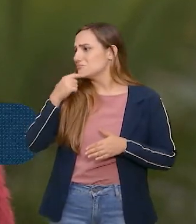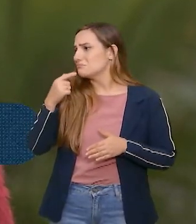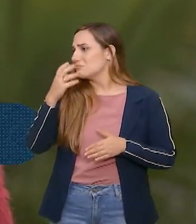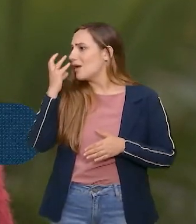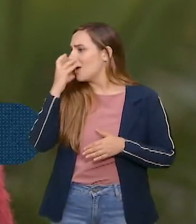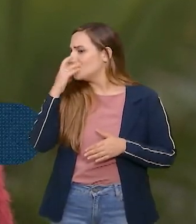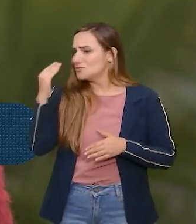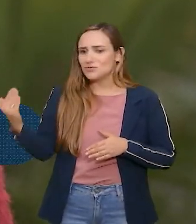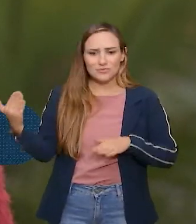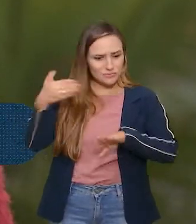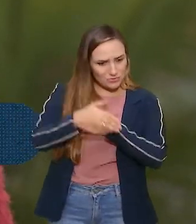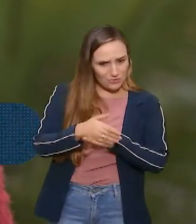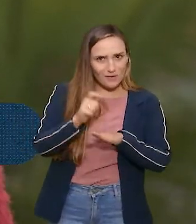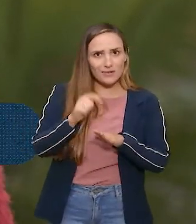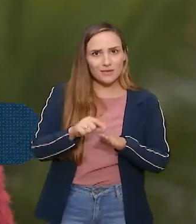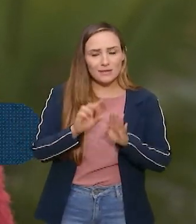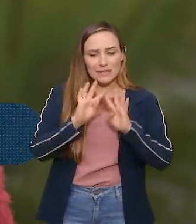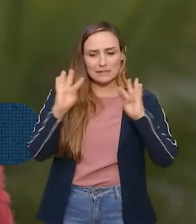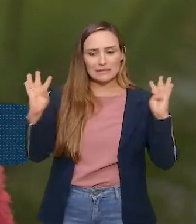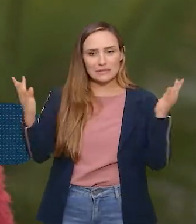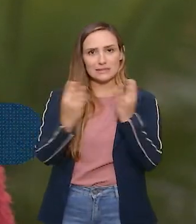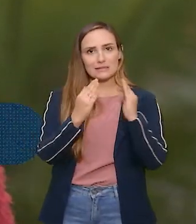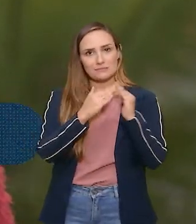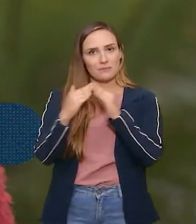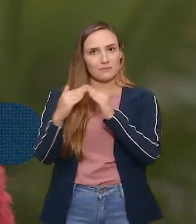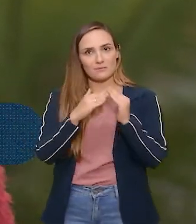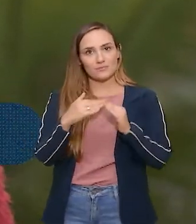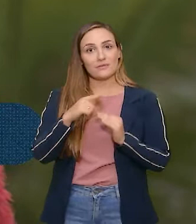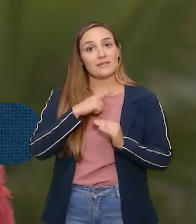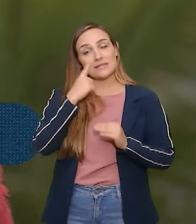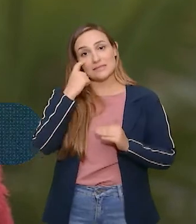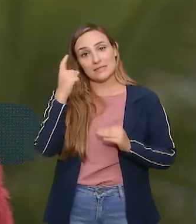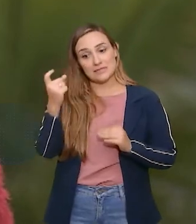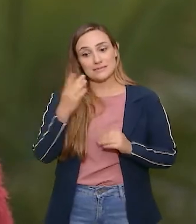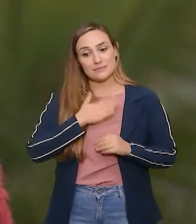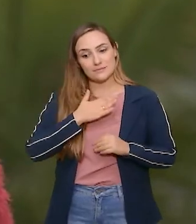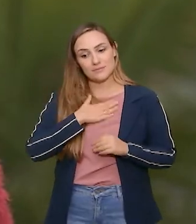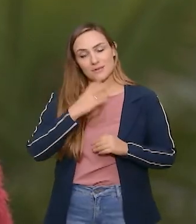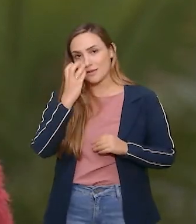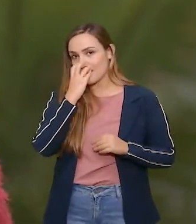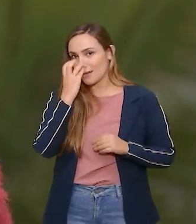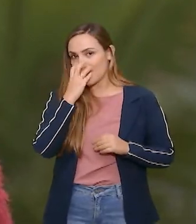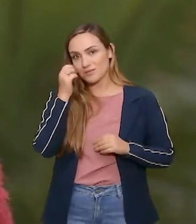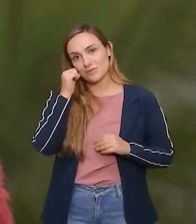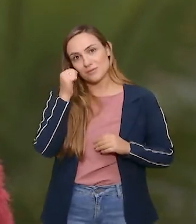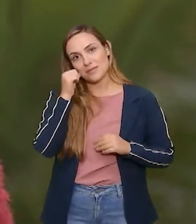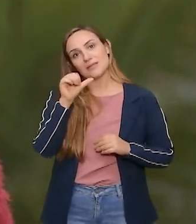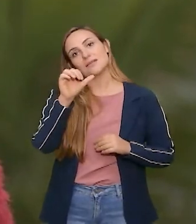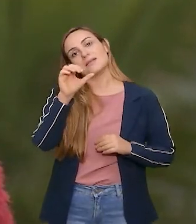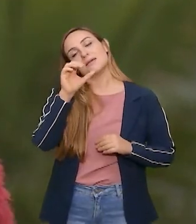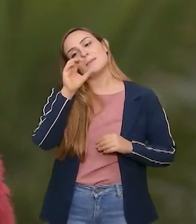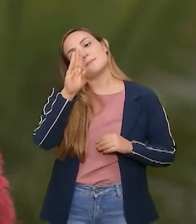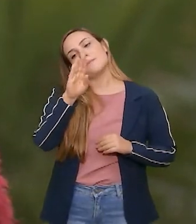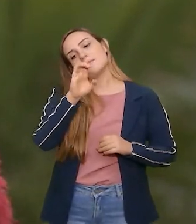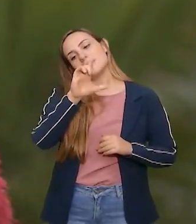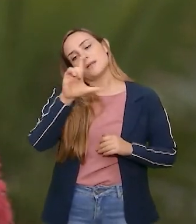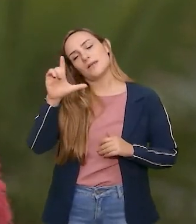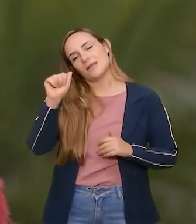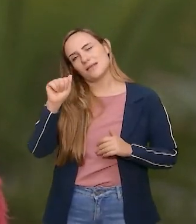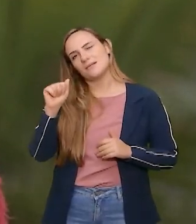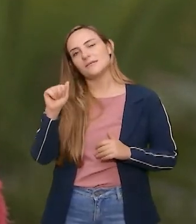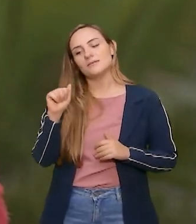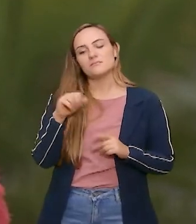acidentalmente. Ele mesmo que veio e ele teve um interesse pela minha cadela, que se chama Bela. Então ele começou